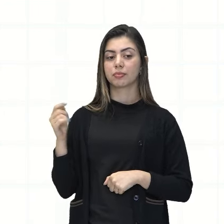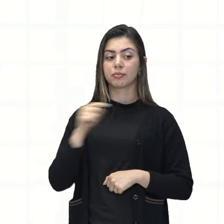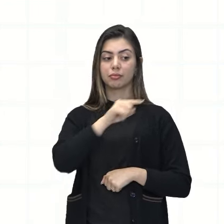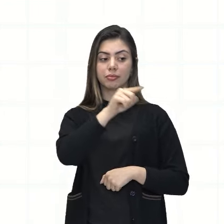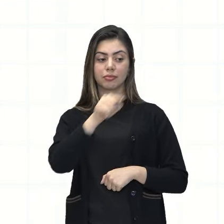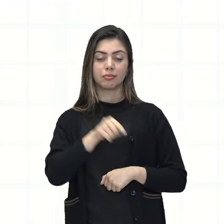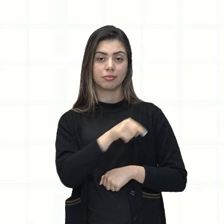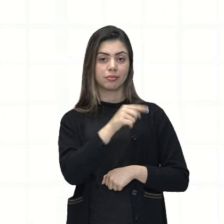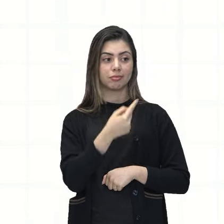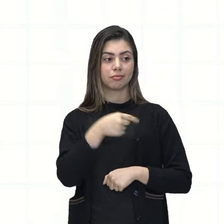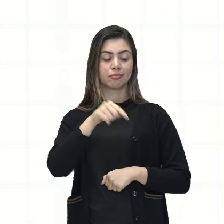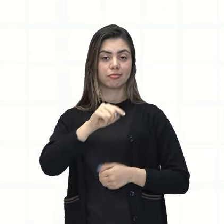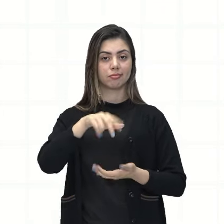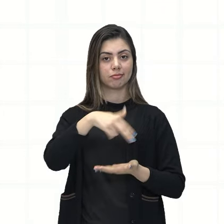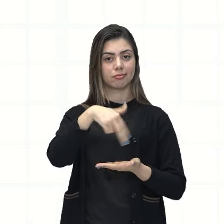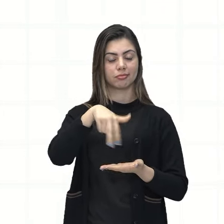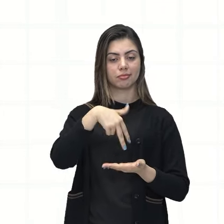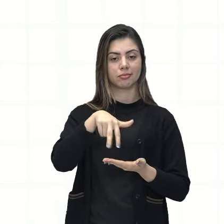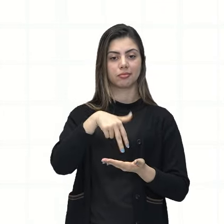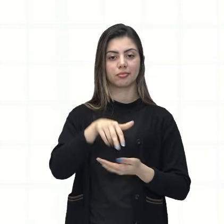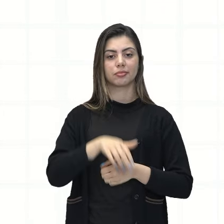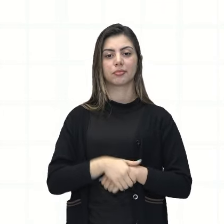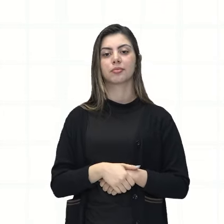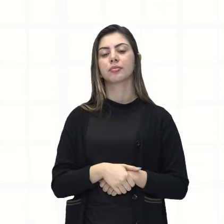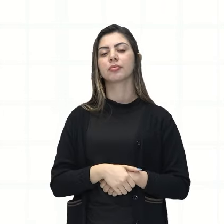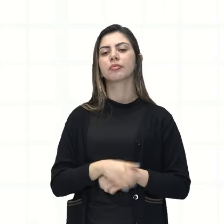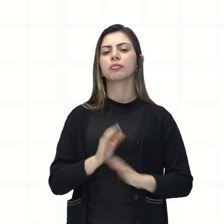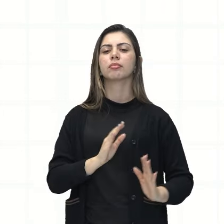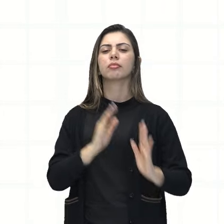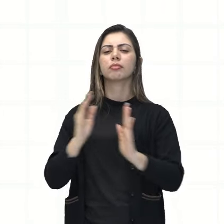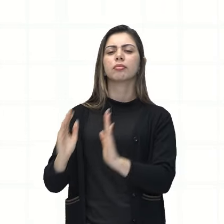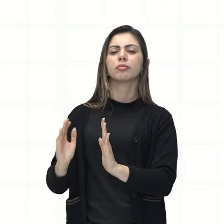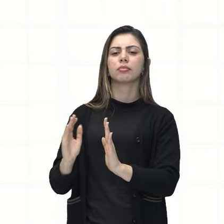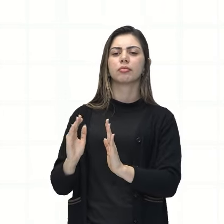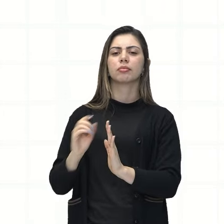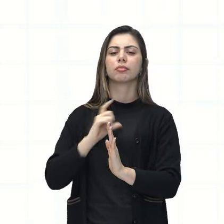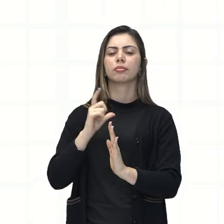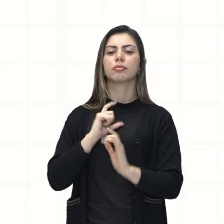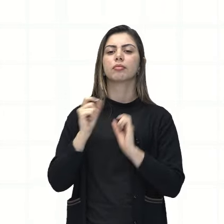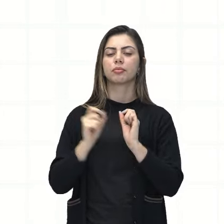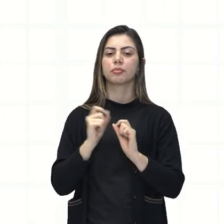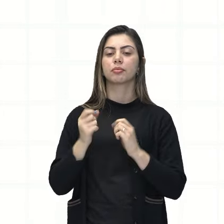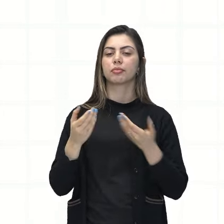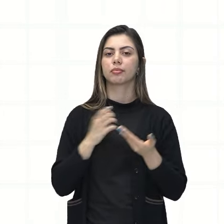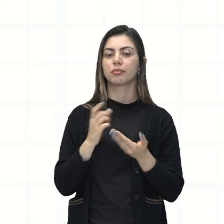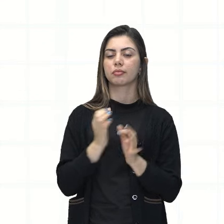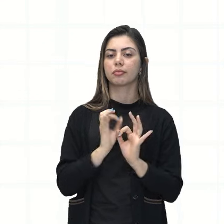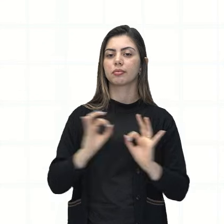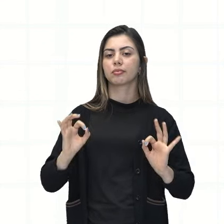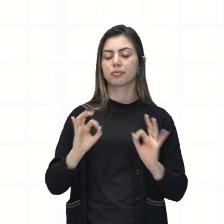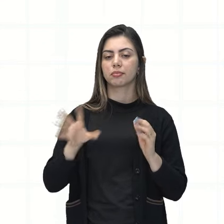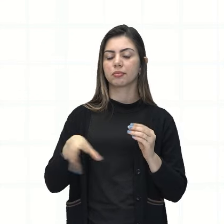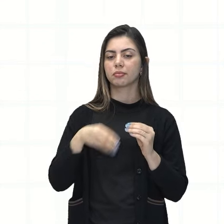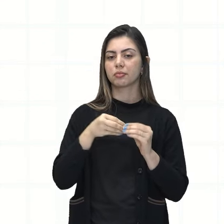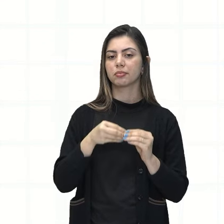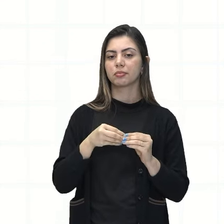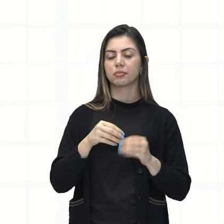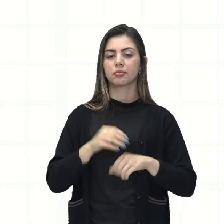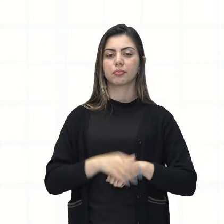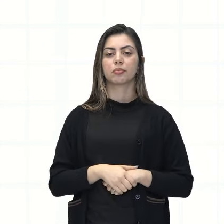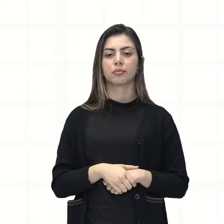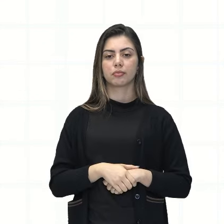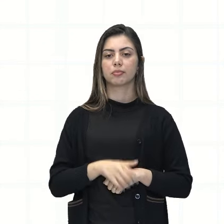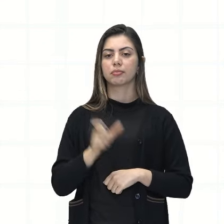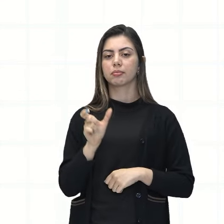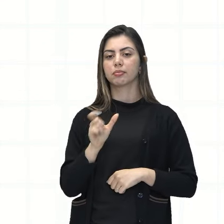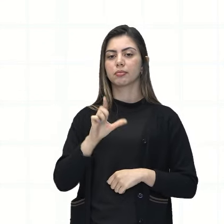vão dançar. E aqui nesse último quadro, nós temos mais um outro pedacinho, né, da frase, que é a palavra later, que